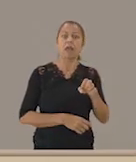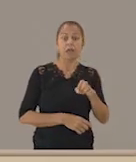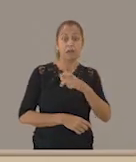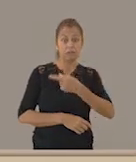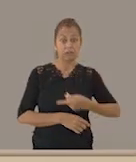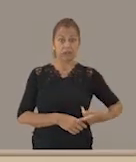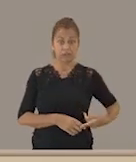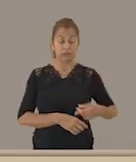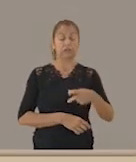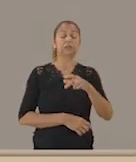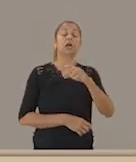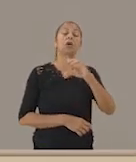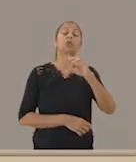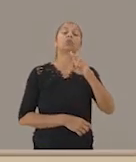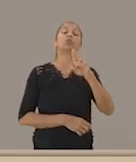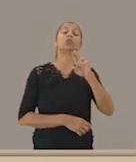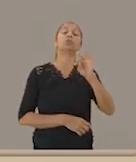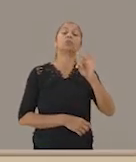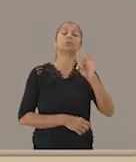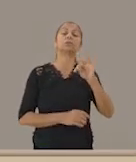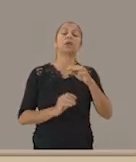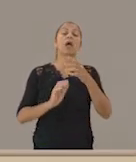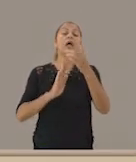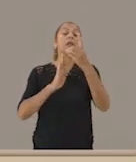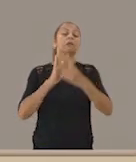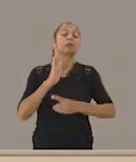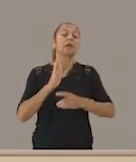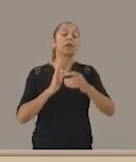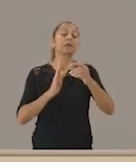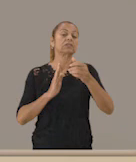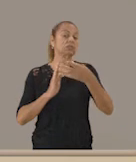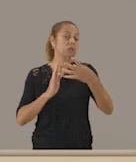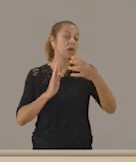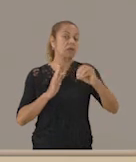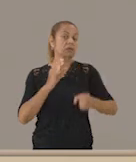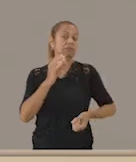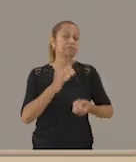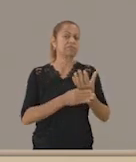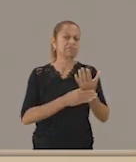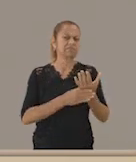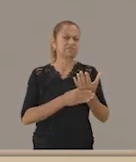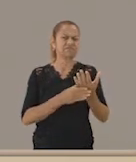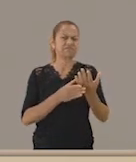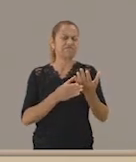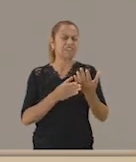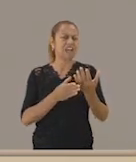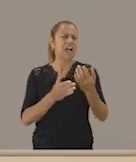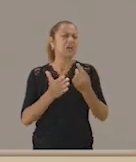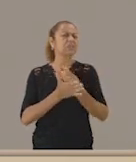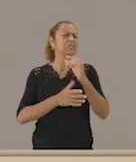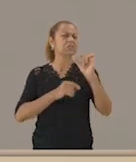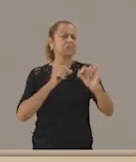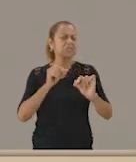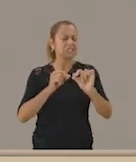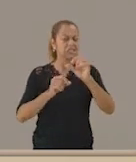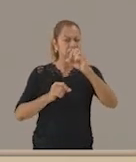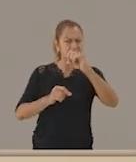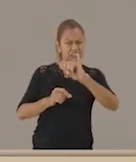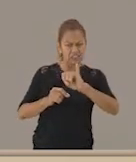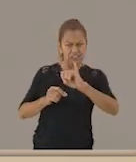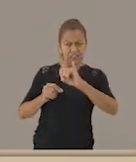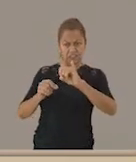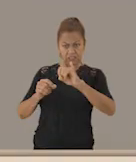Trabalho, regime instaurado na década de 40, será jogado no lixo se a terceirização for